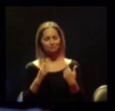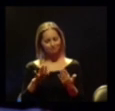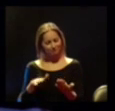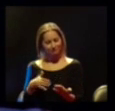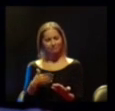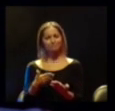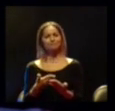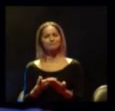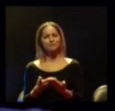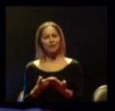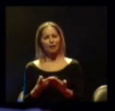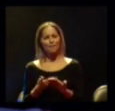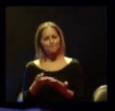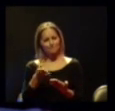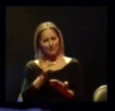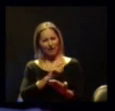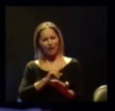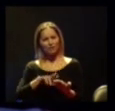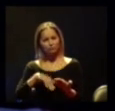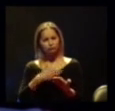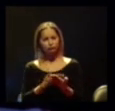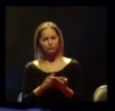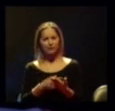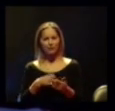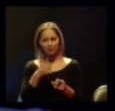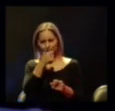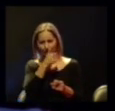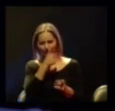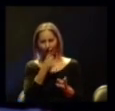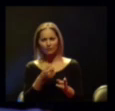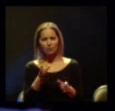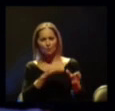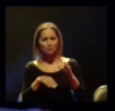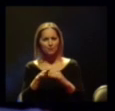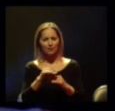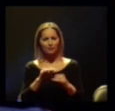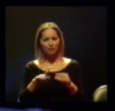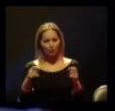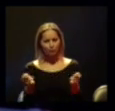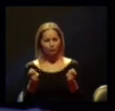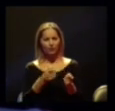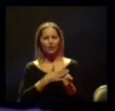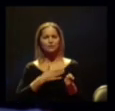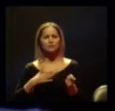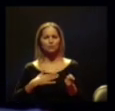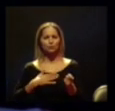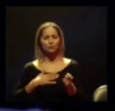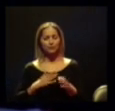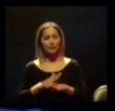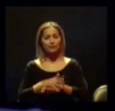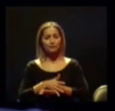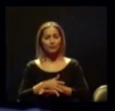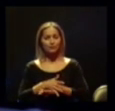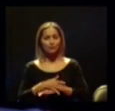para apostar no reforço de iniciativas a dar continuidade à aposta na promoção da saúde pela prática da